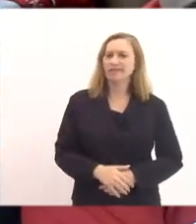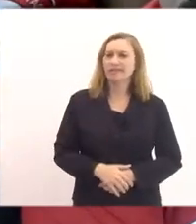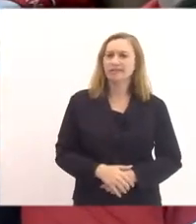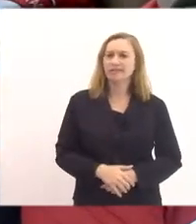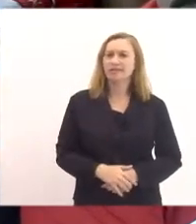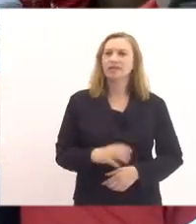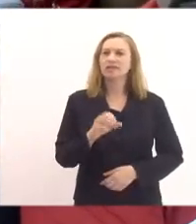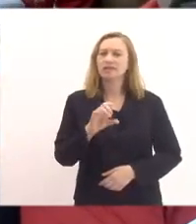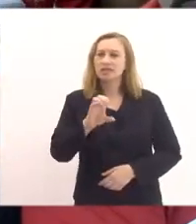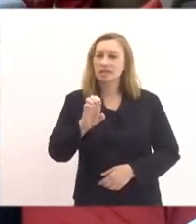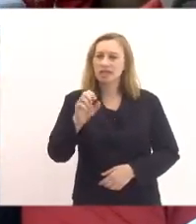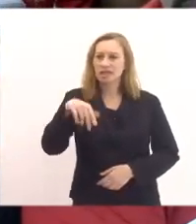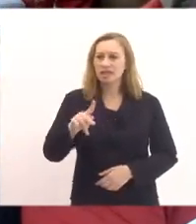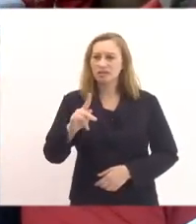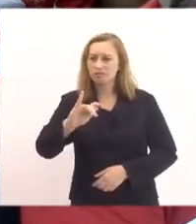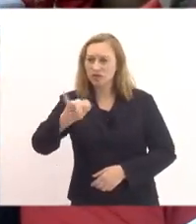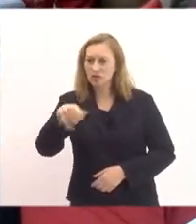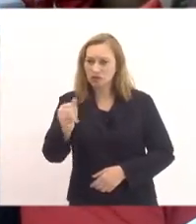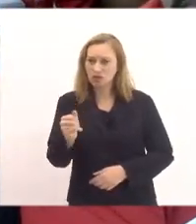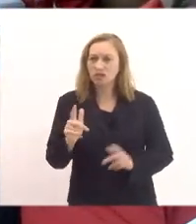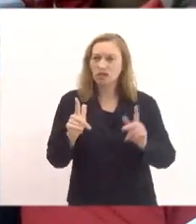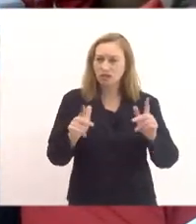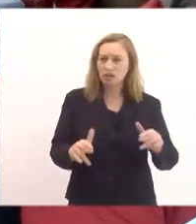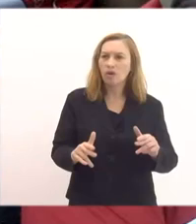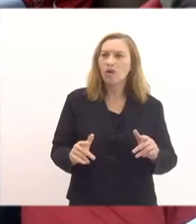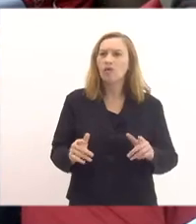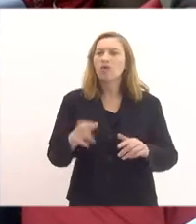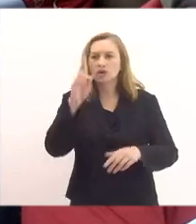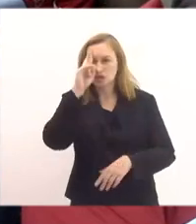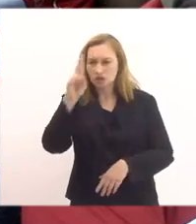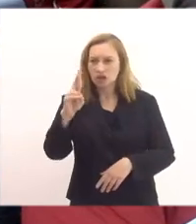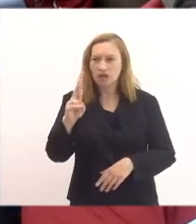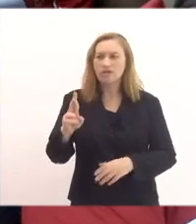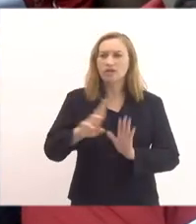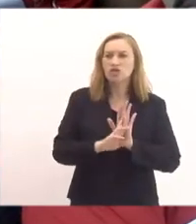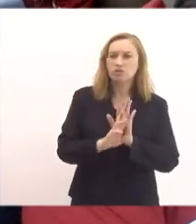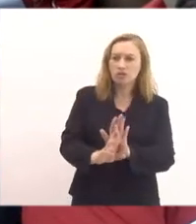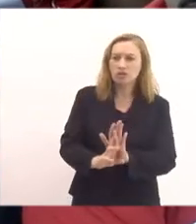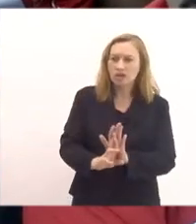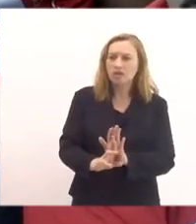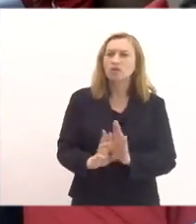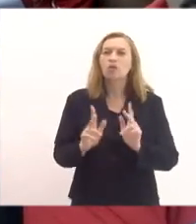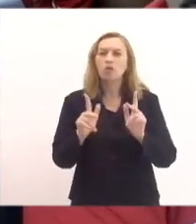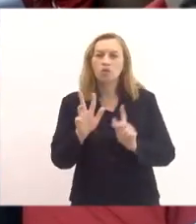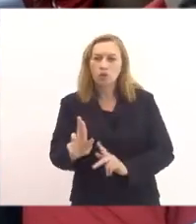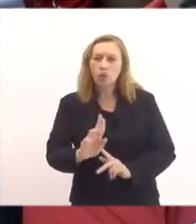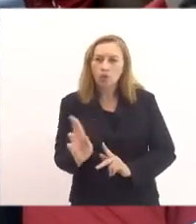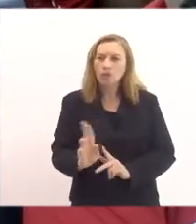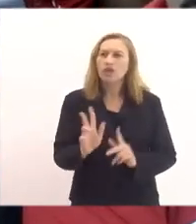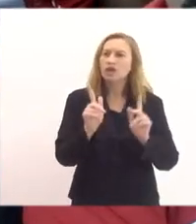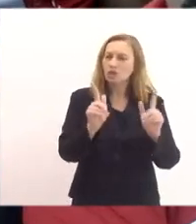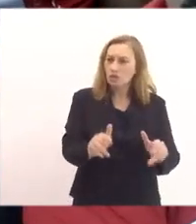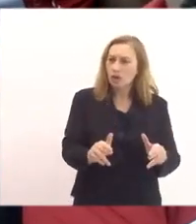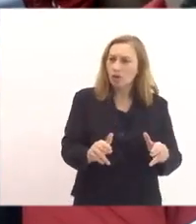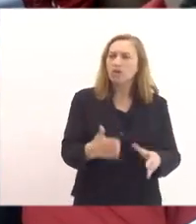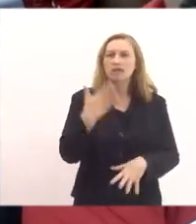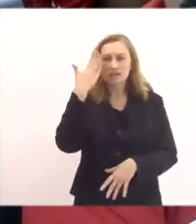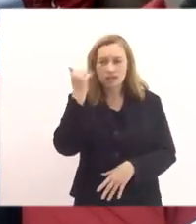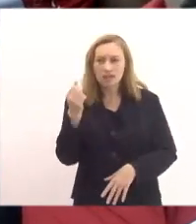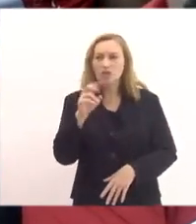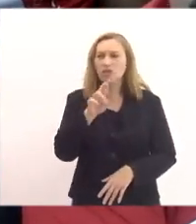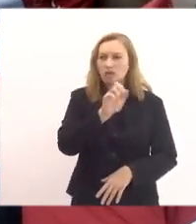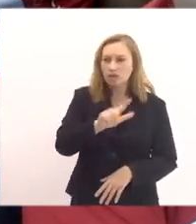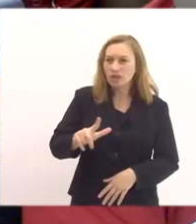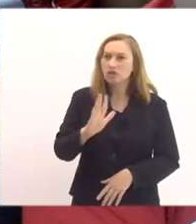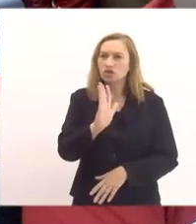CNPJ ativo, tem os mesmos proprietários como responsáveis, né, os mesmos nomes. Sei que o Coronel Polito